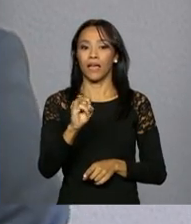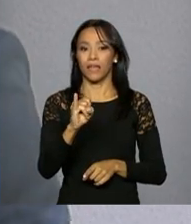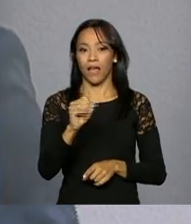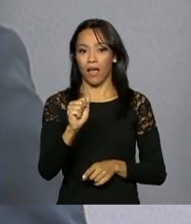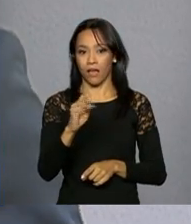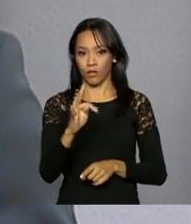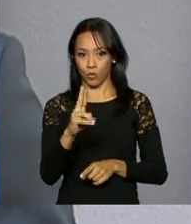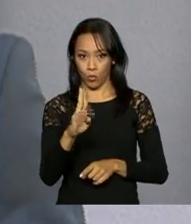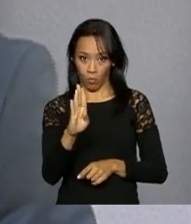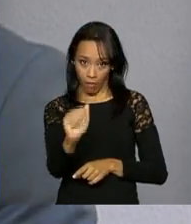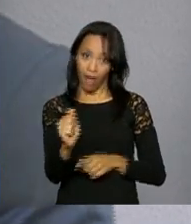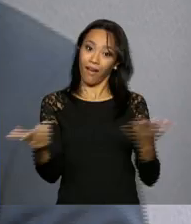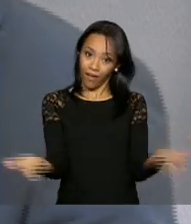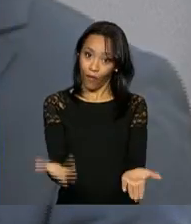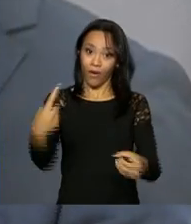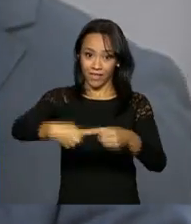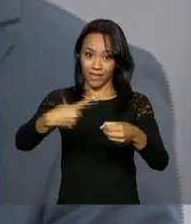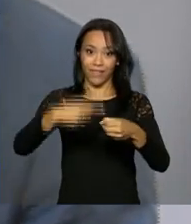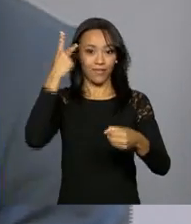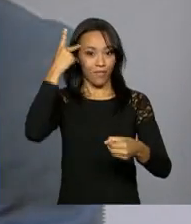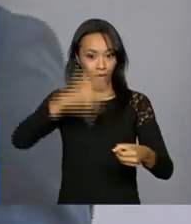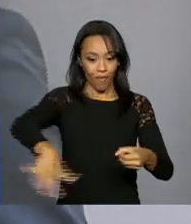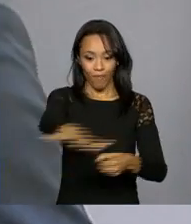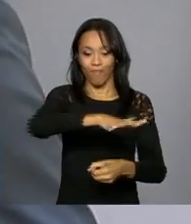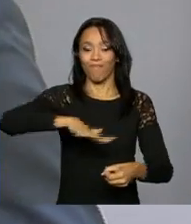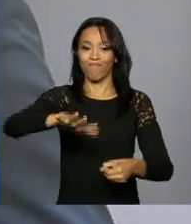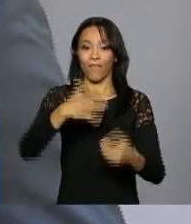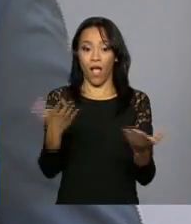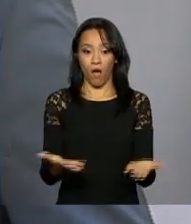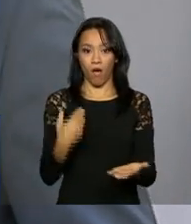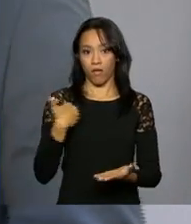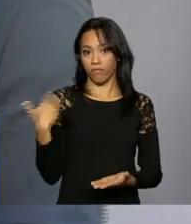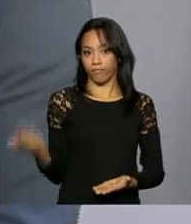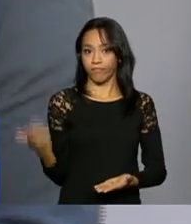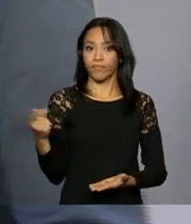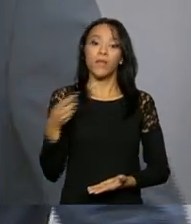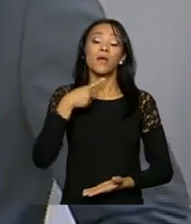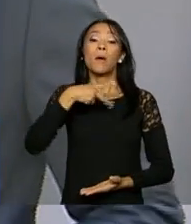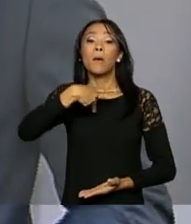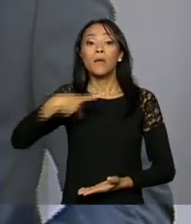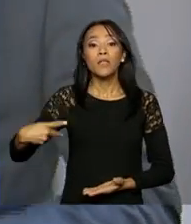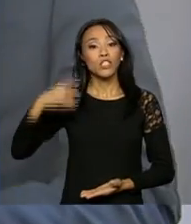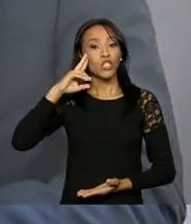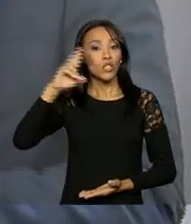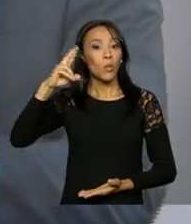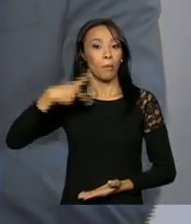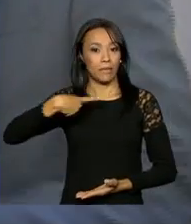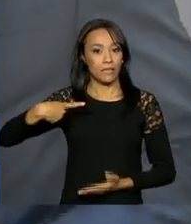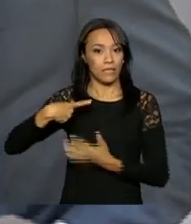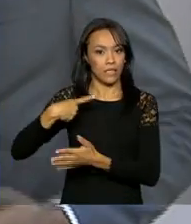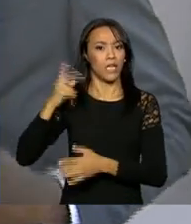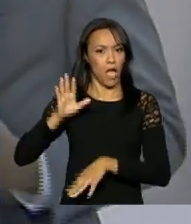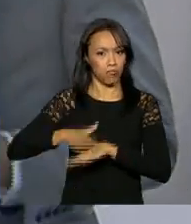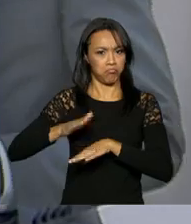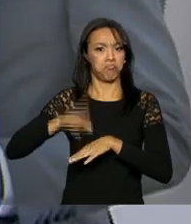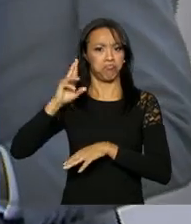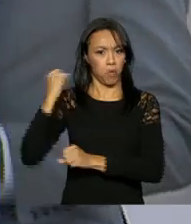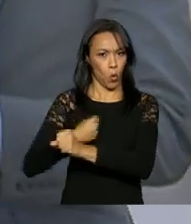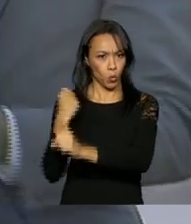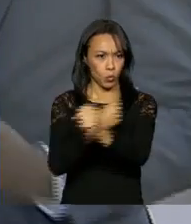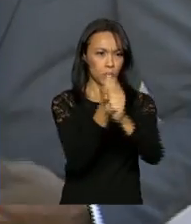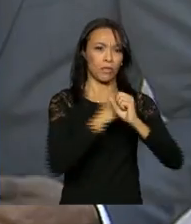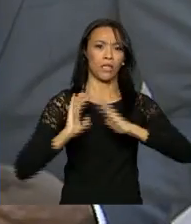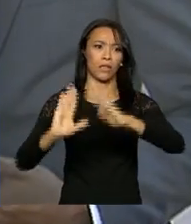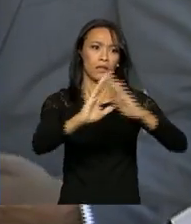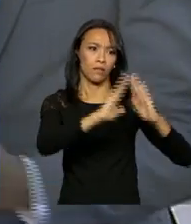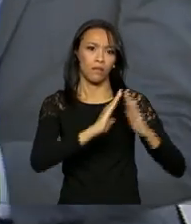Paulo, que é onde a gente está agora. Aqui ao meu lado está o diretor-presidente da construtora responsável pela obra aqui em Indaiatuba, e ele vai falar para a gente um